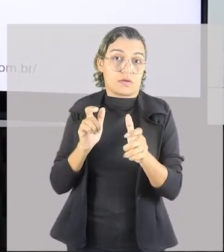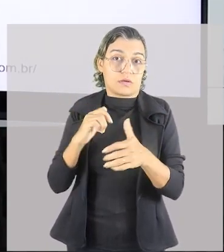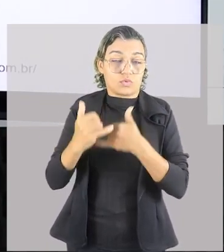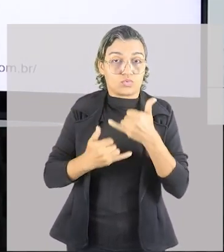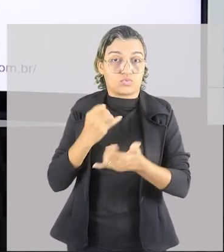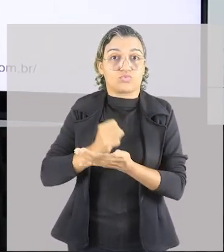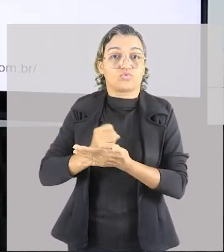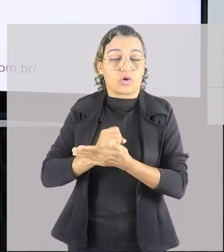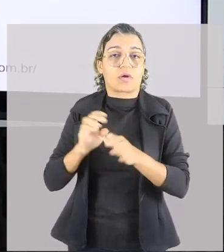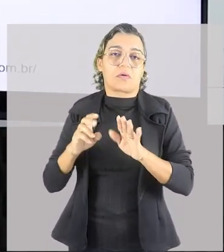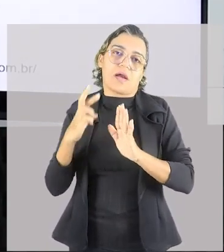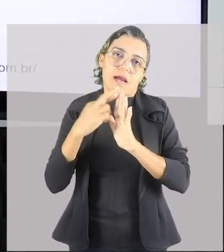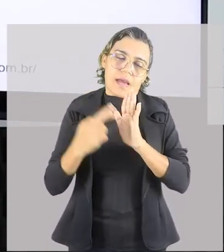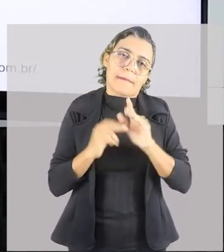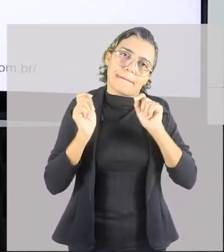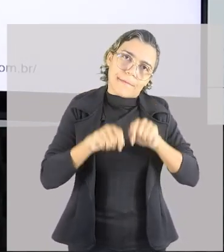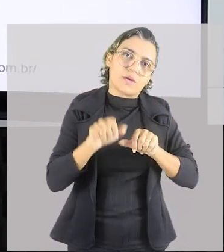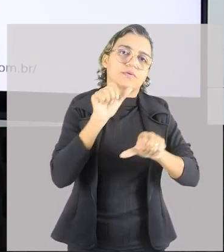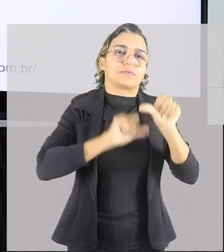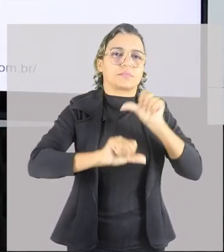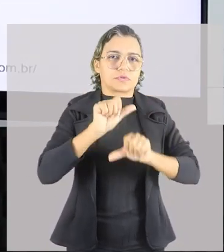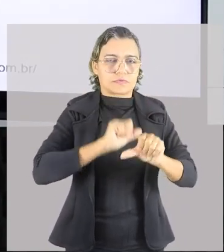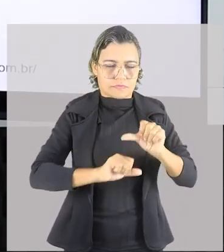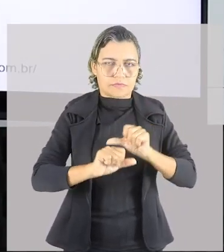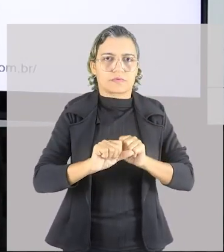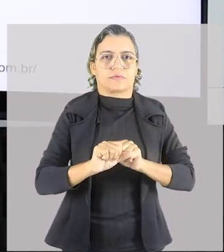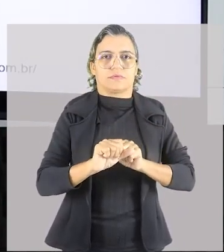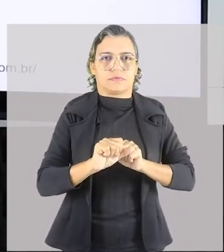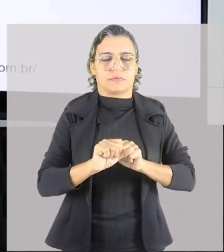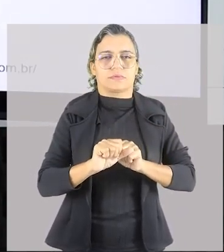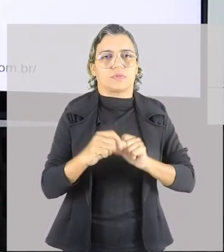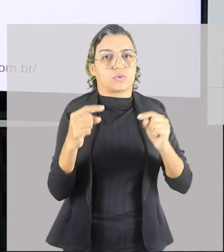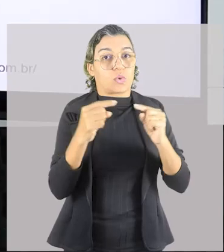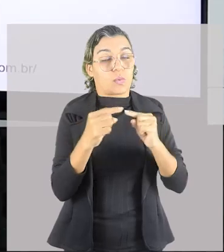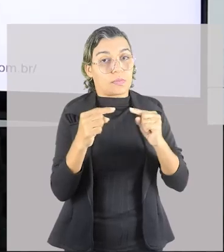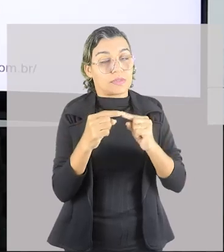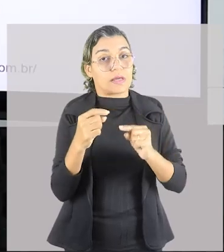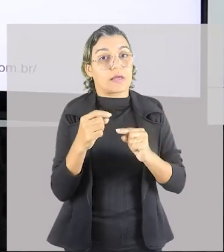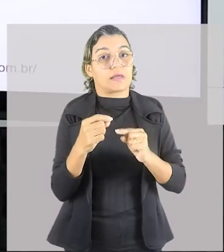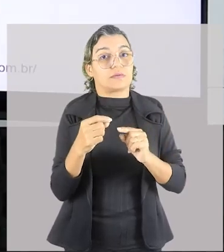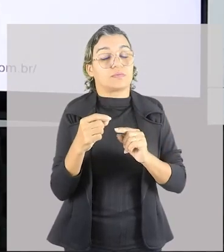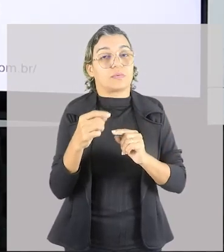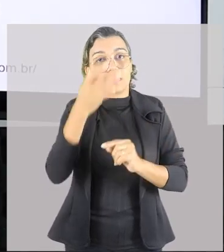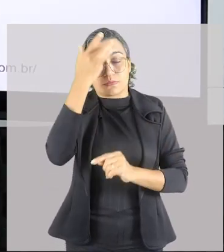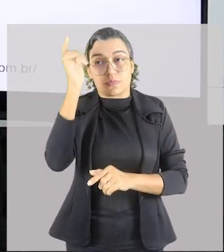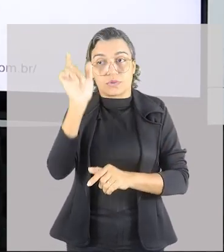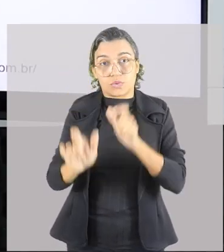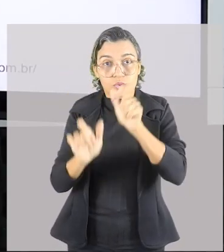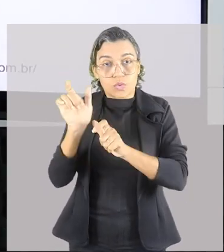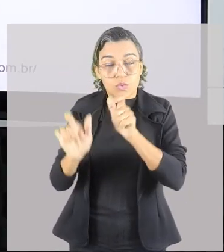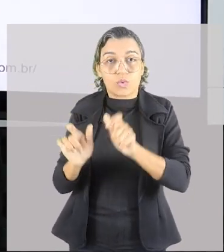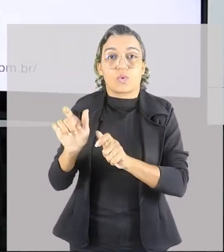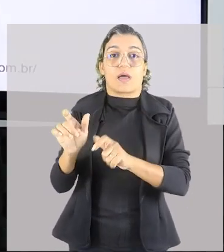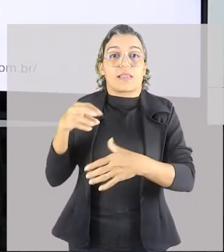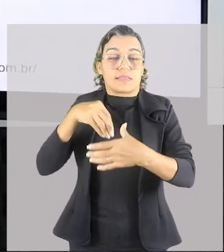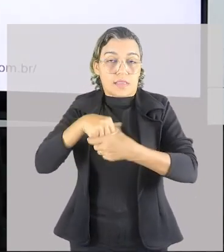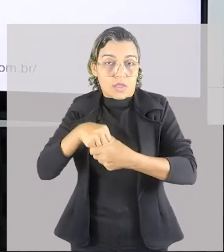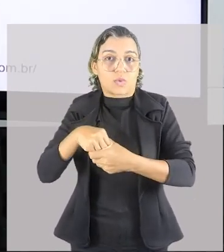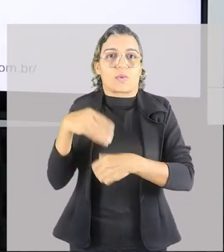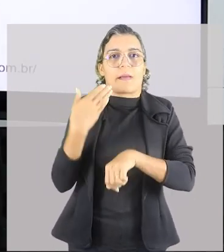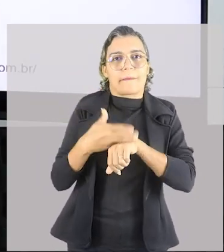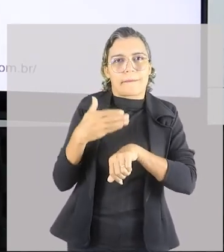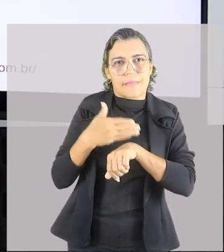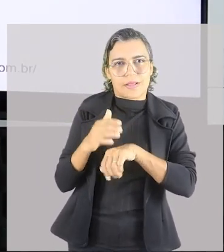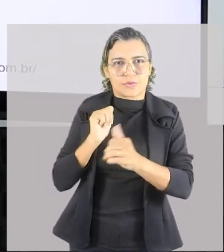pode ser modificada de acordo com os participantes que estarão vivenciando essa prática nesse